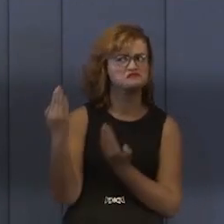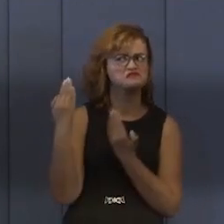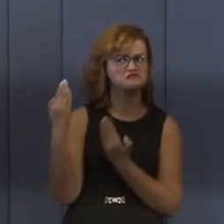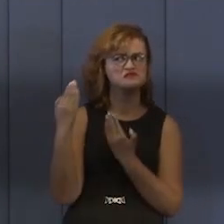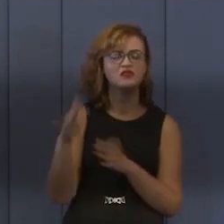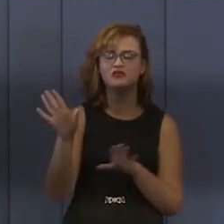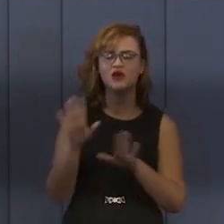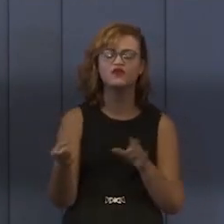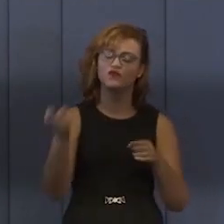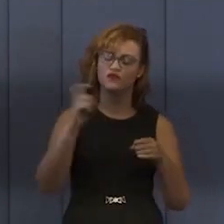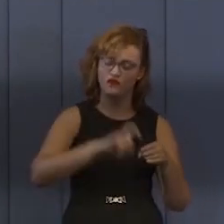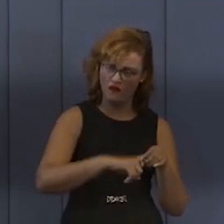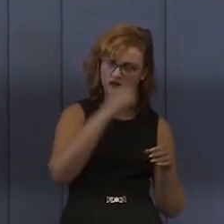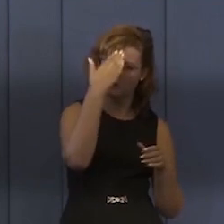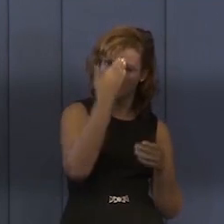a premissa da